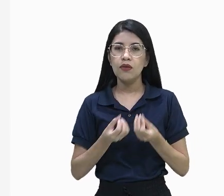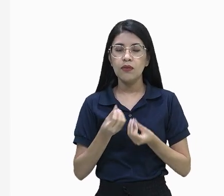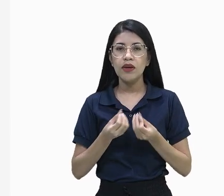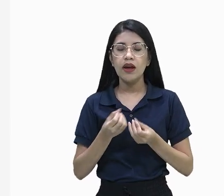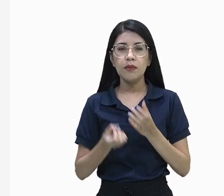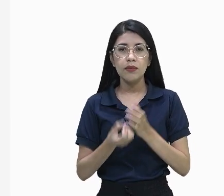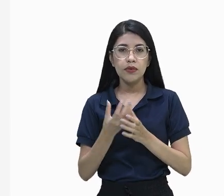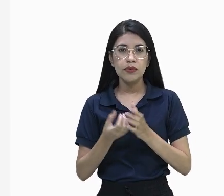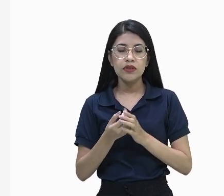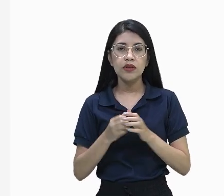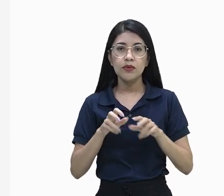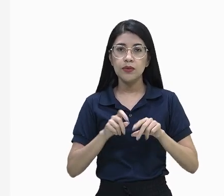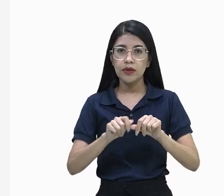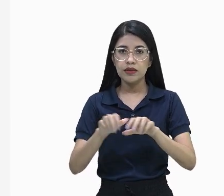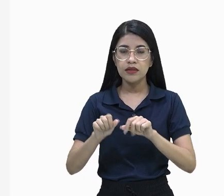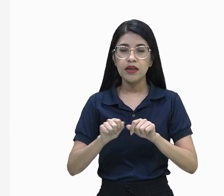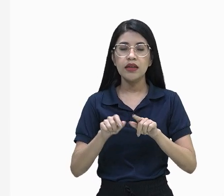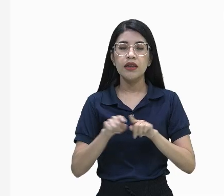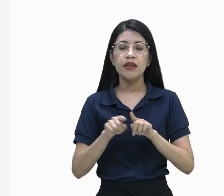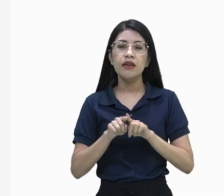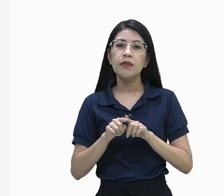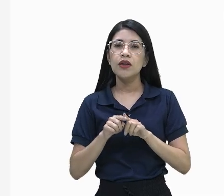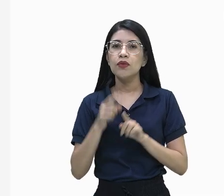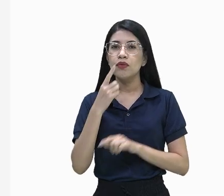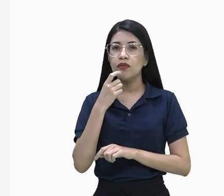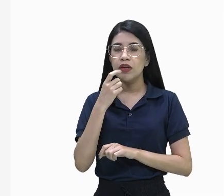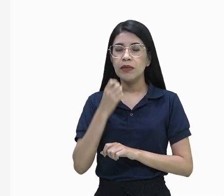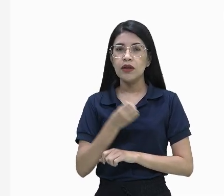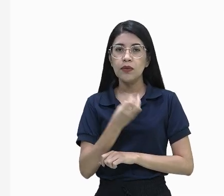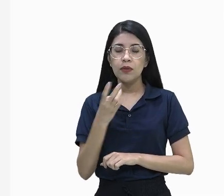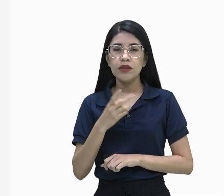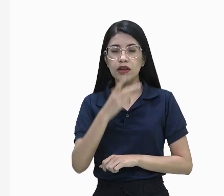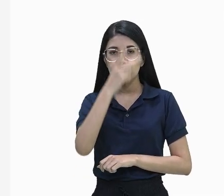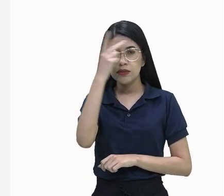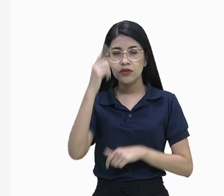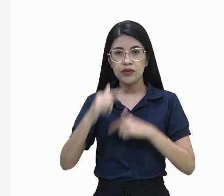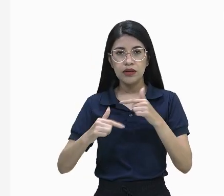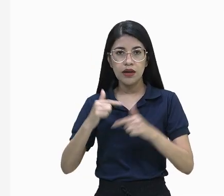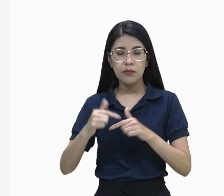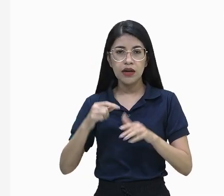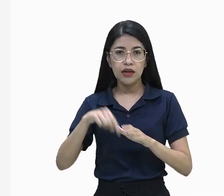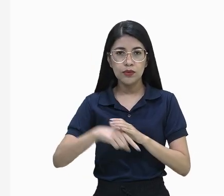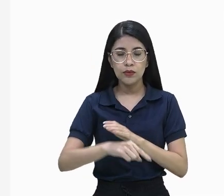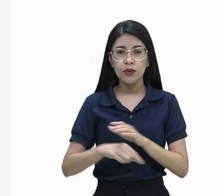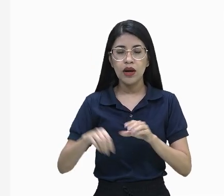a representação do garimpo ilegal, a quantidade de pessoas, né, que aderiram aí